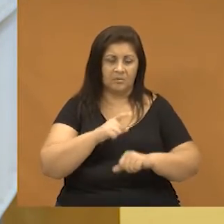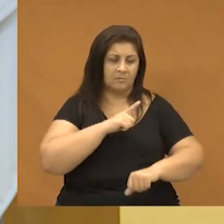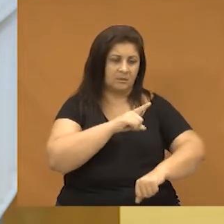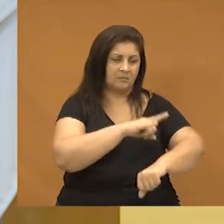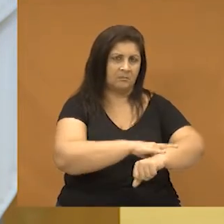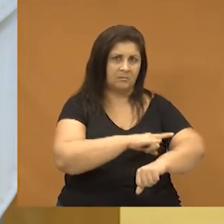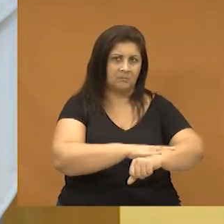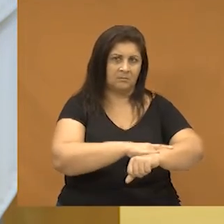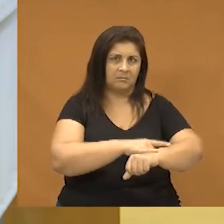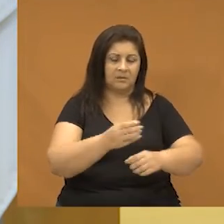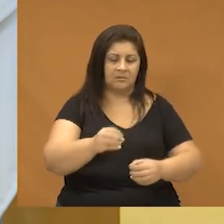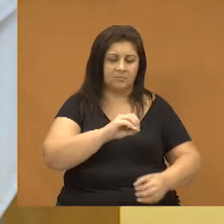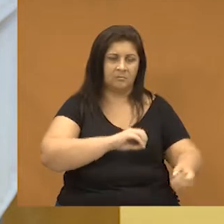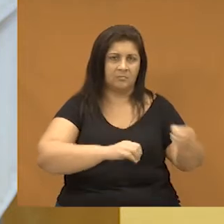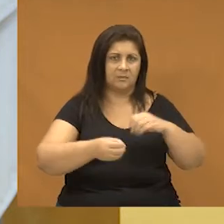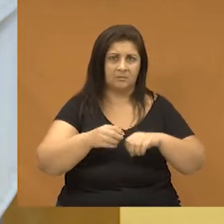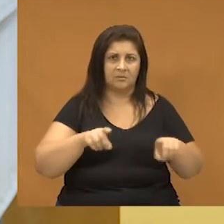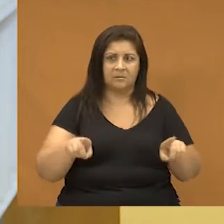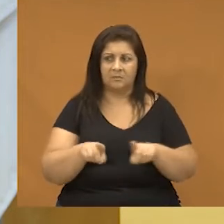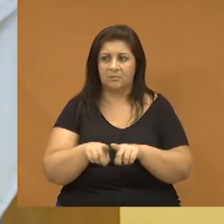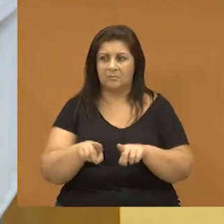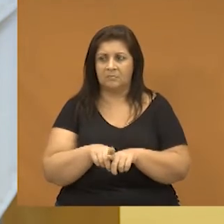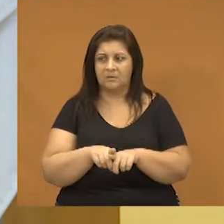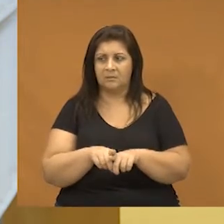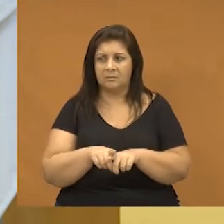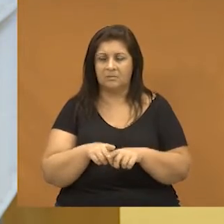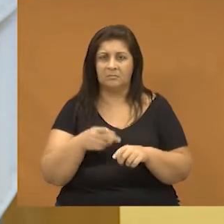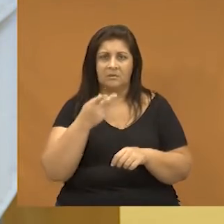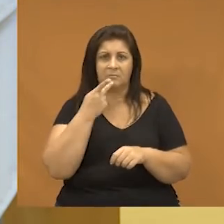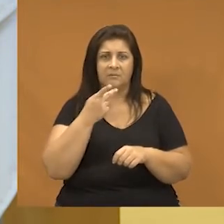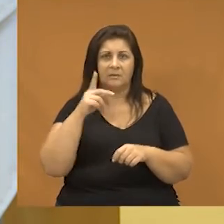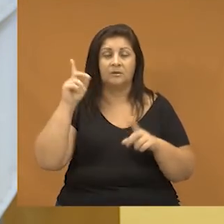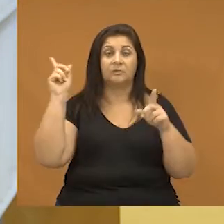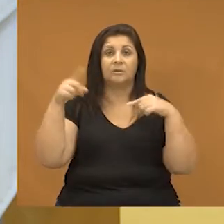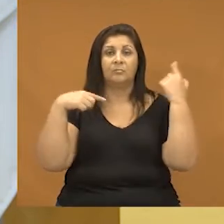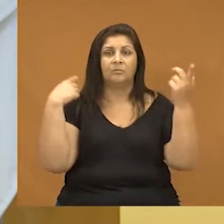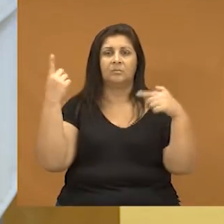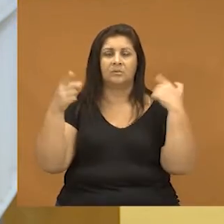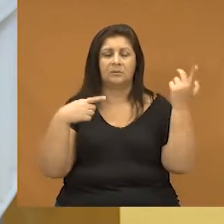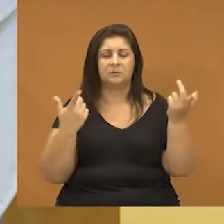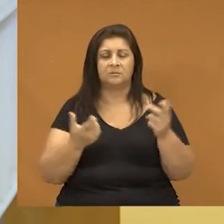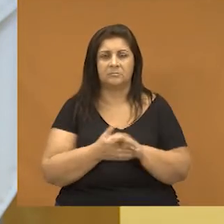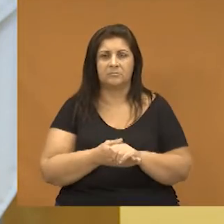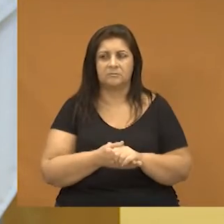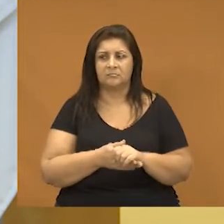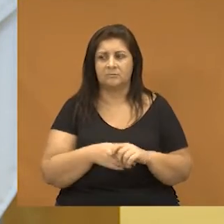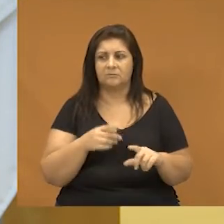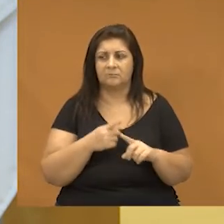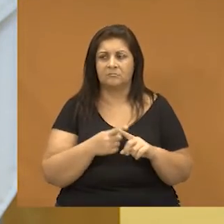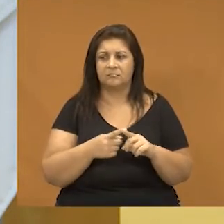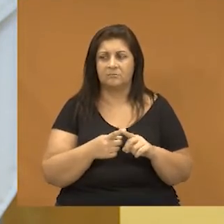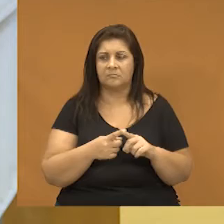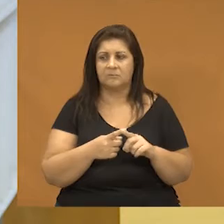também não deve alterar para a gente falar da questão da ambulância, porque também diz respeito